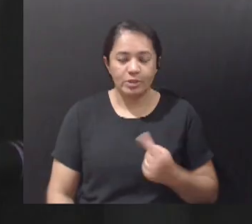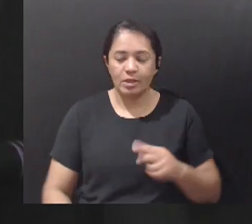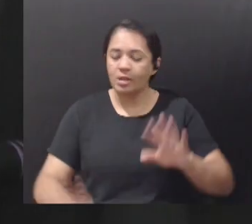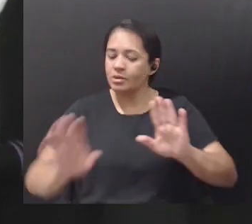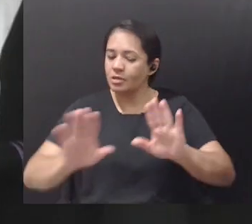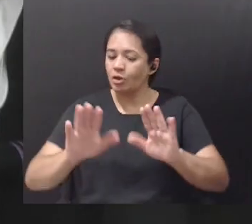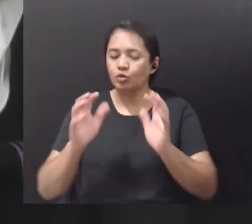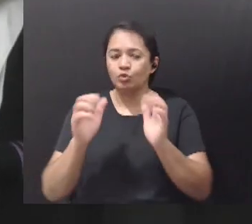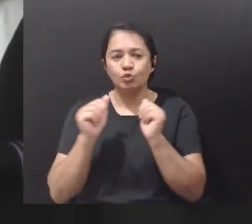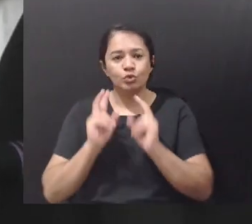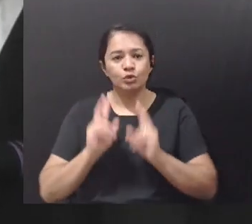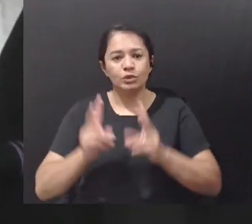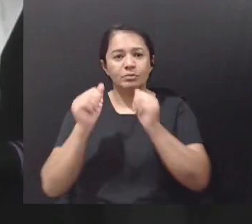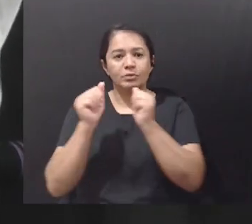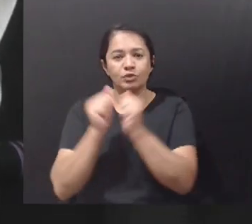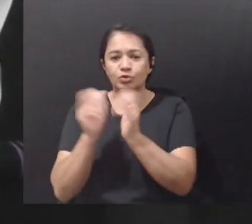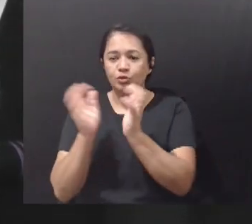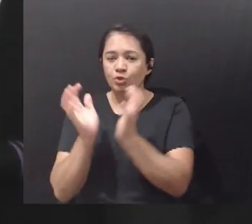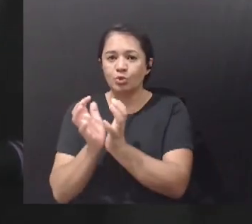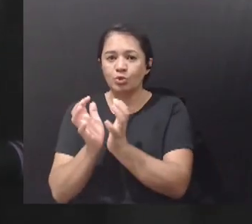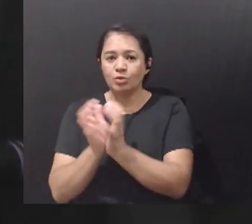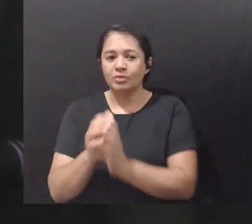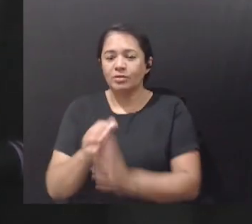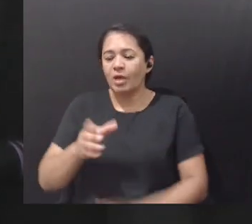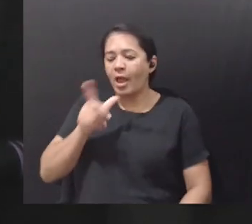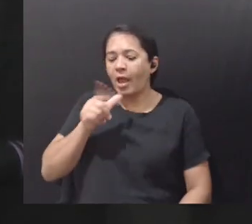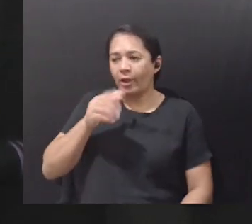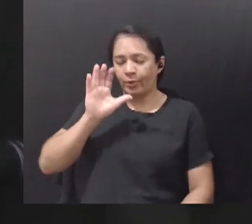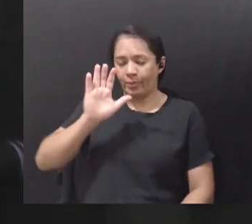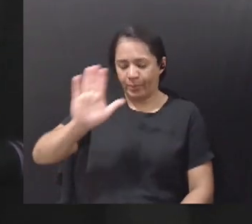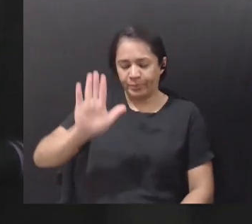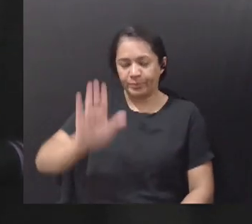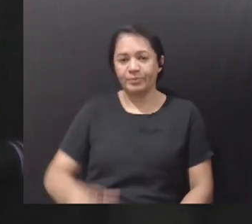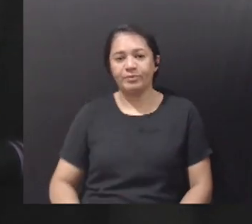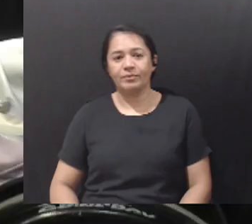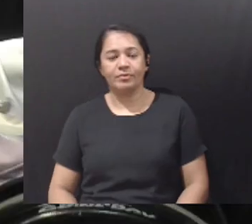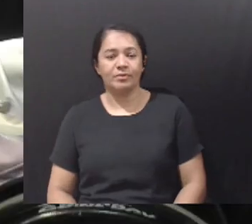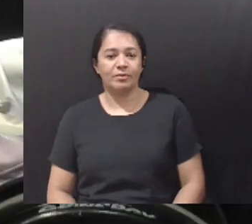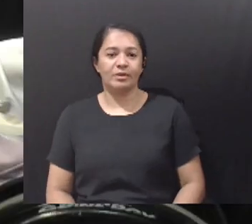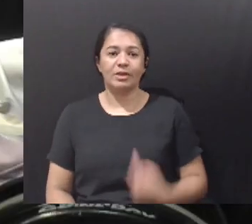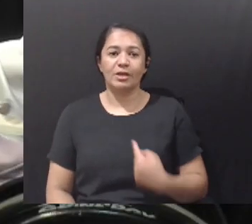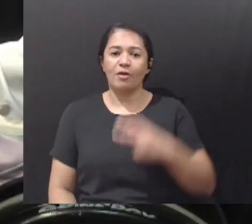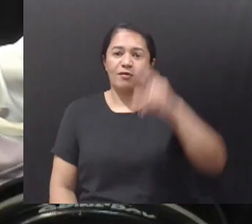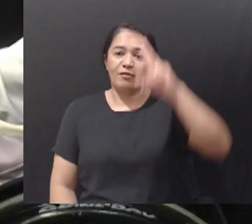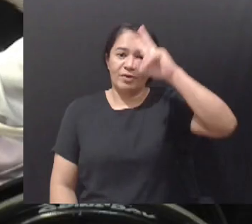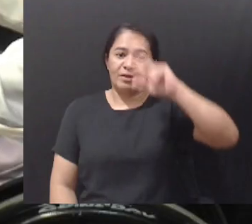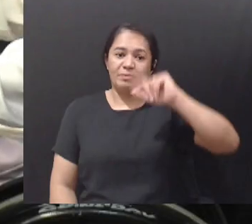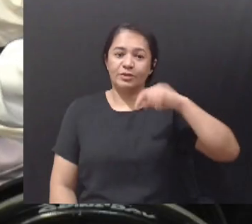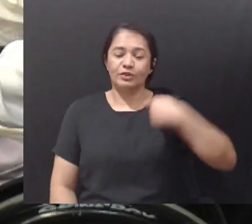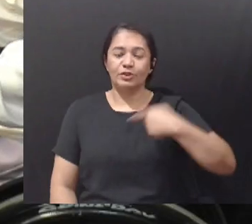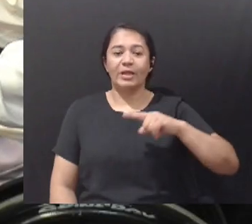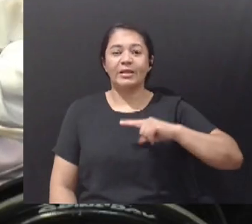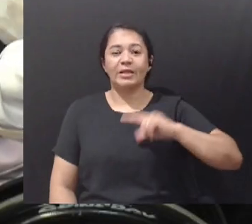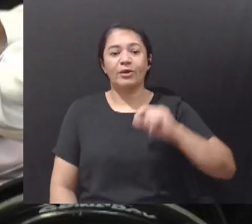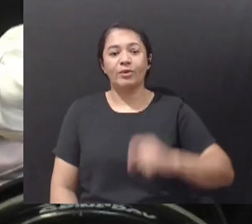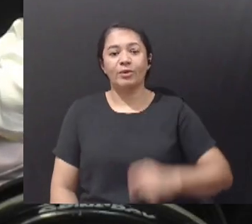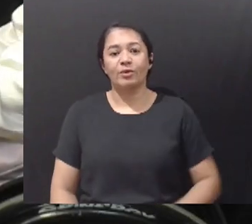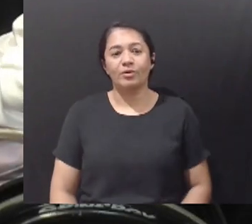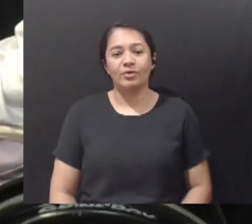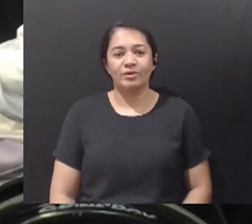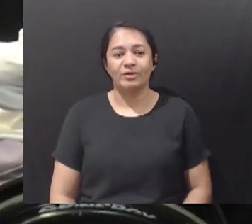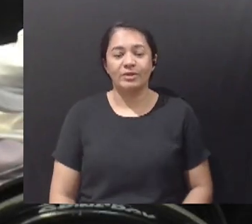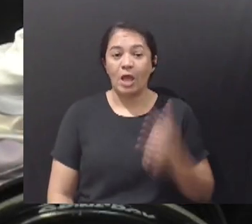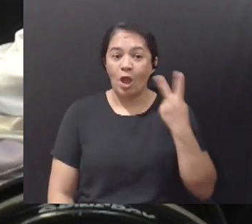sempre com parceiros. Deixa eu tomar um gole d'água. Sim. Enquanto isso, eu vou lembrar, olha, a gente tem aqui, como vereadora,